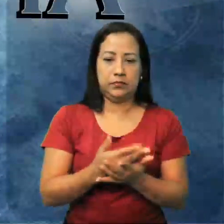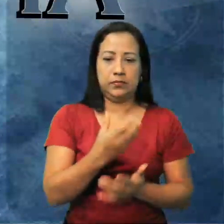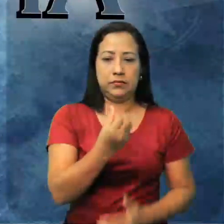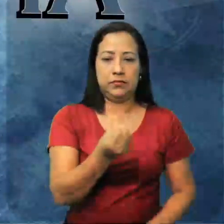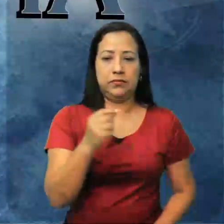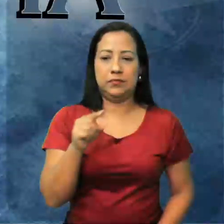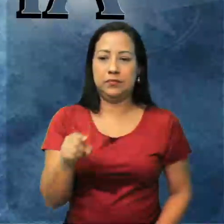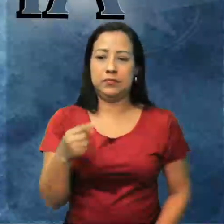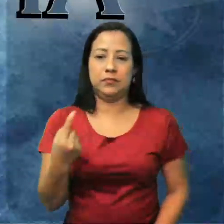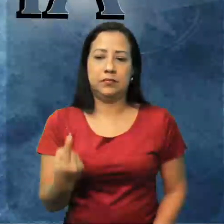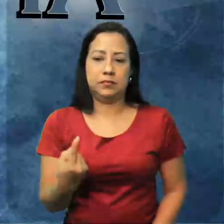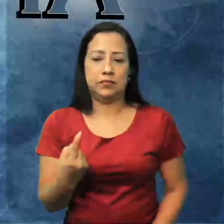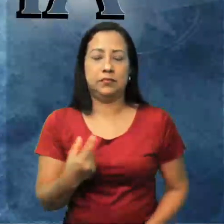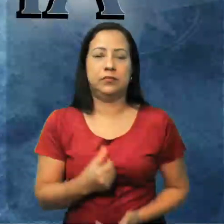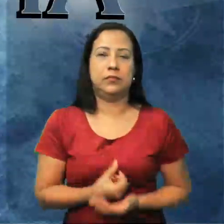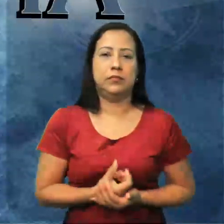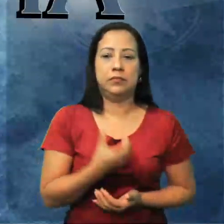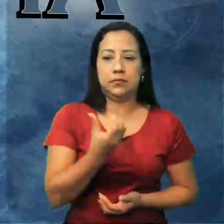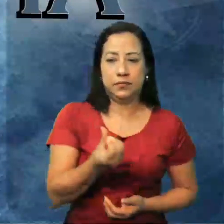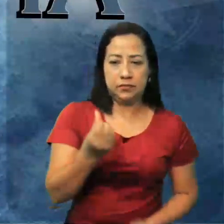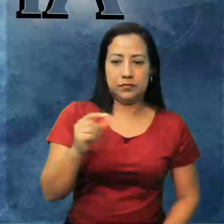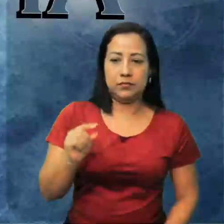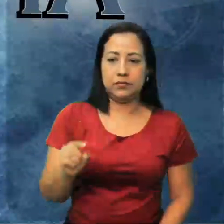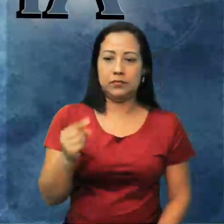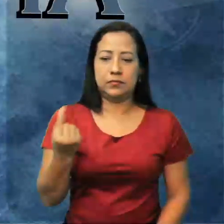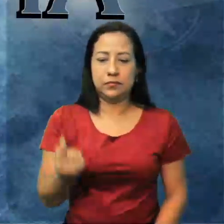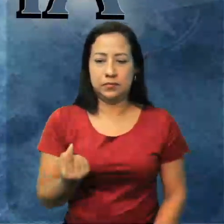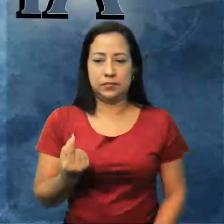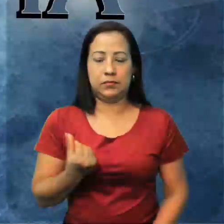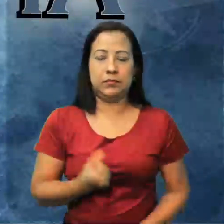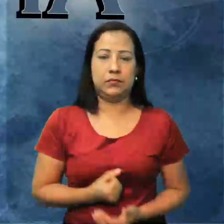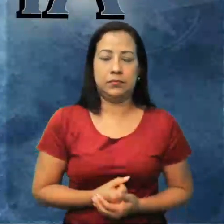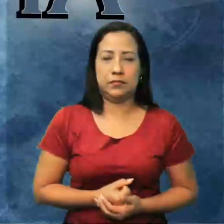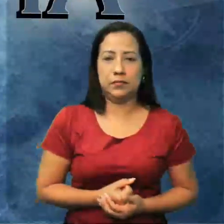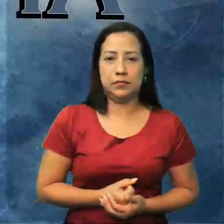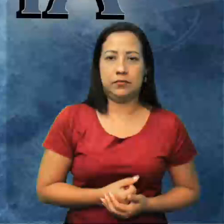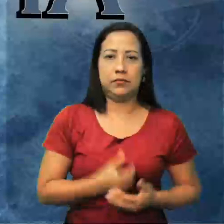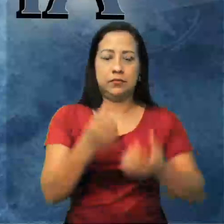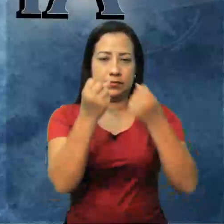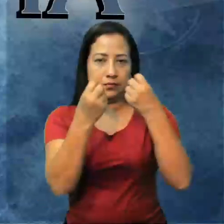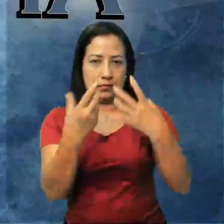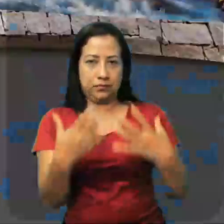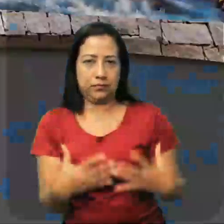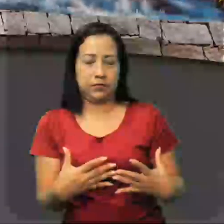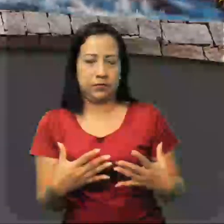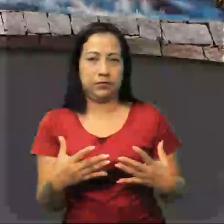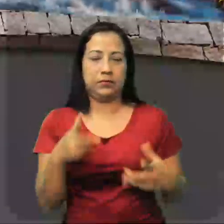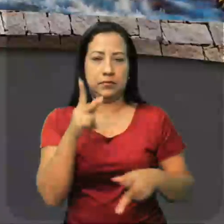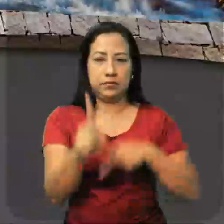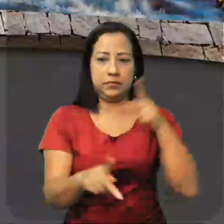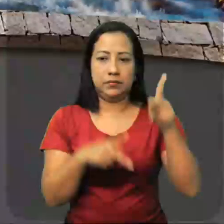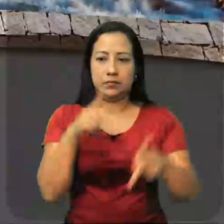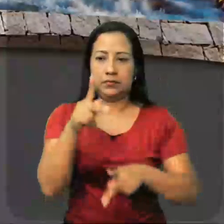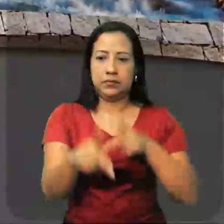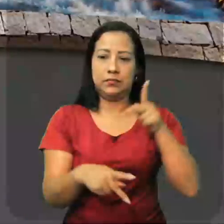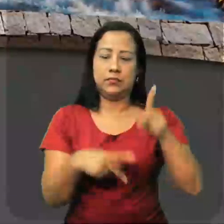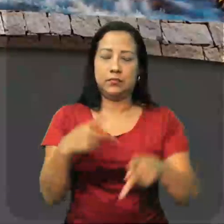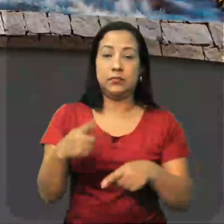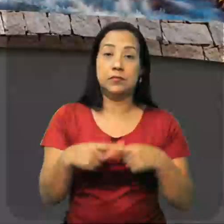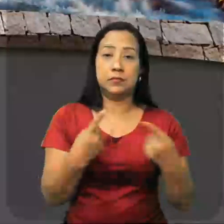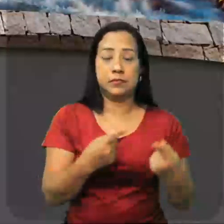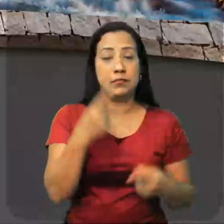6.1. 6.1. Iremos falar de população. Você deve lembrar que na aula passada, ou nas